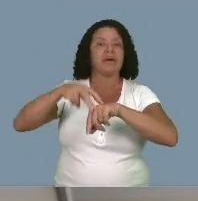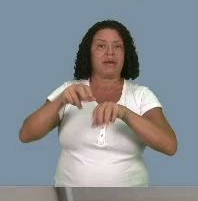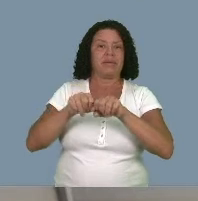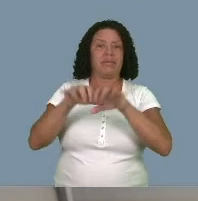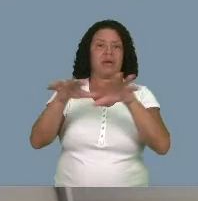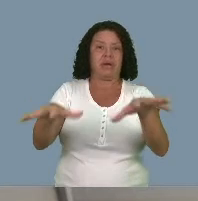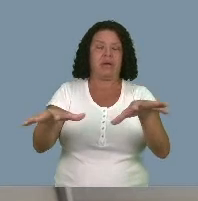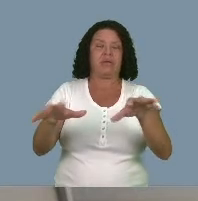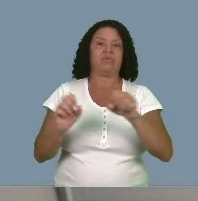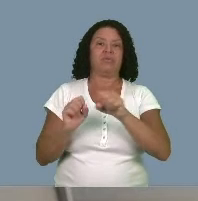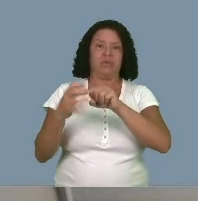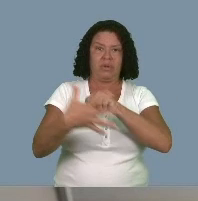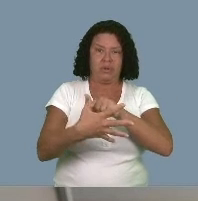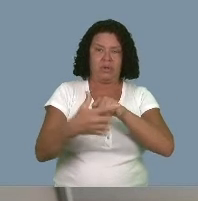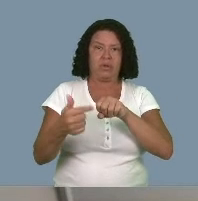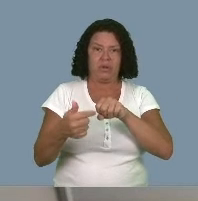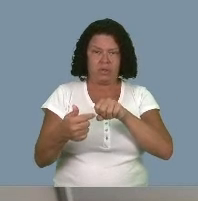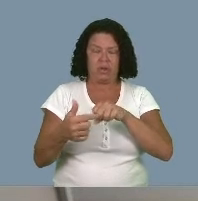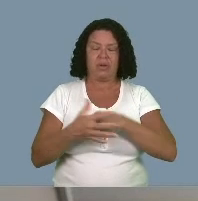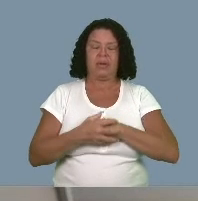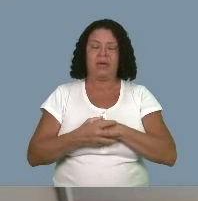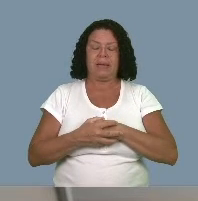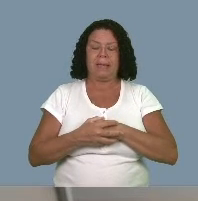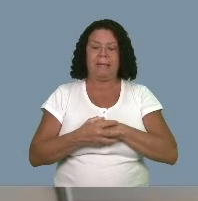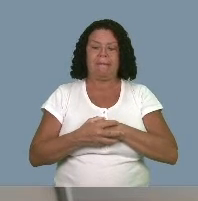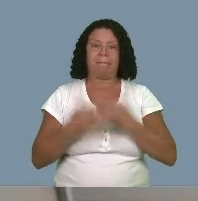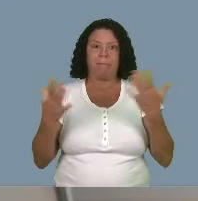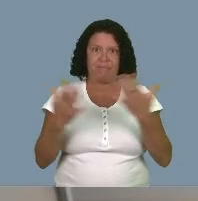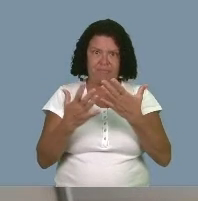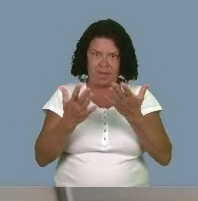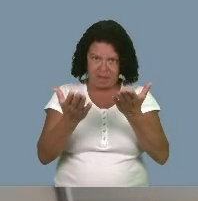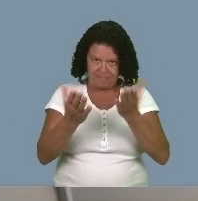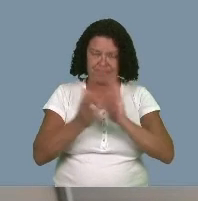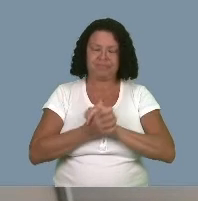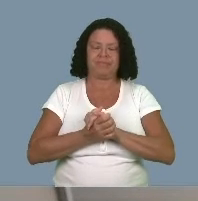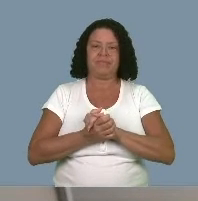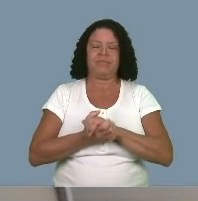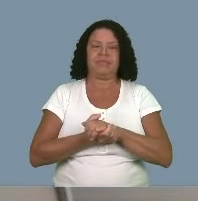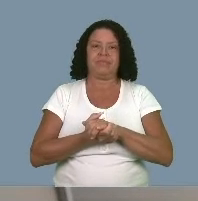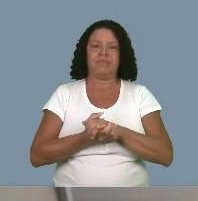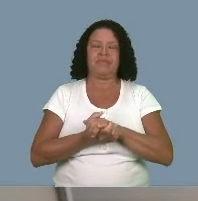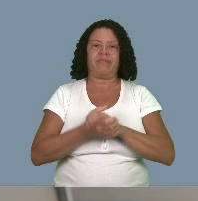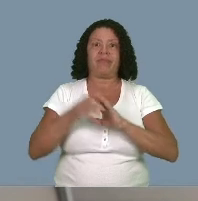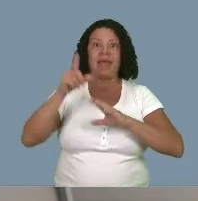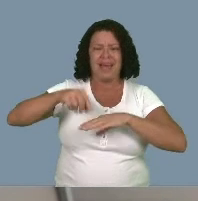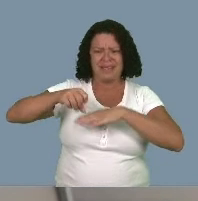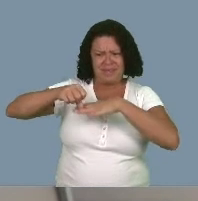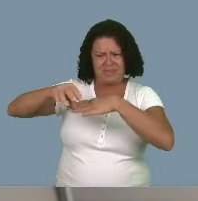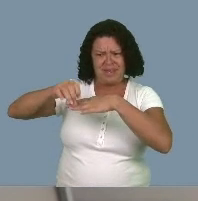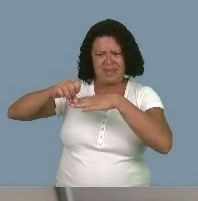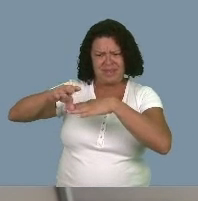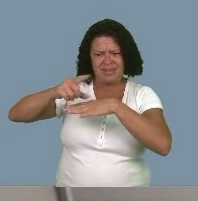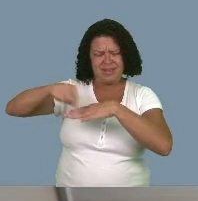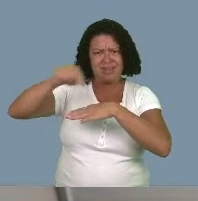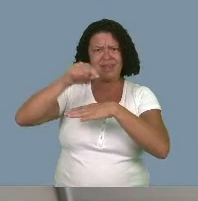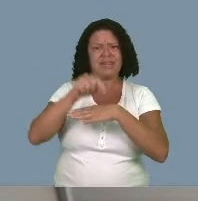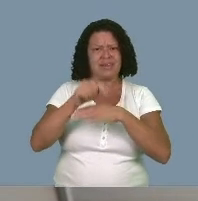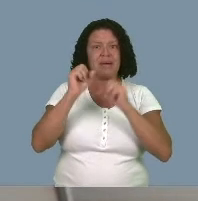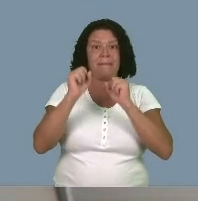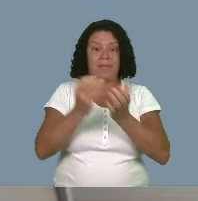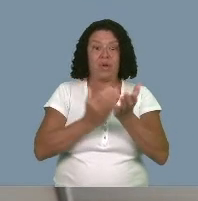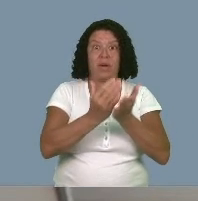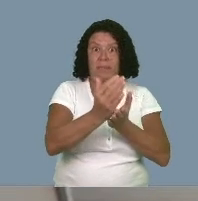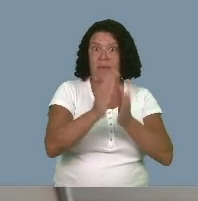do coronavírus. Então, vamos em frente. Essa mensagem, ela começa